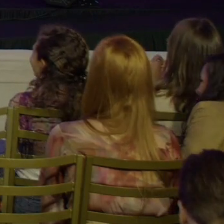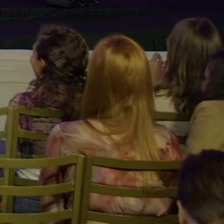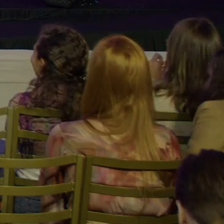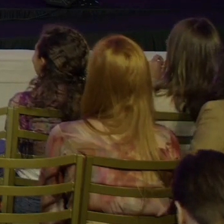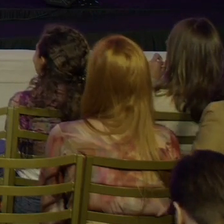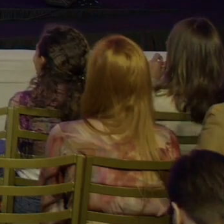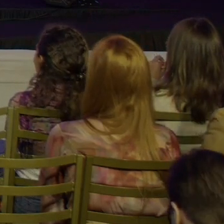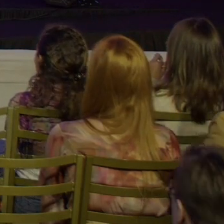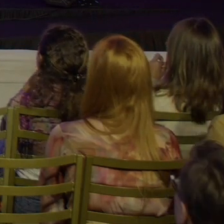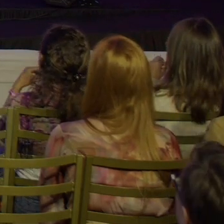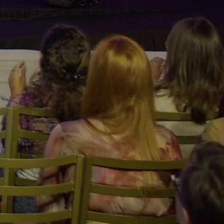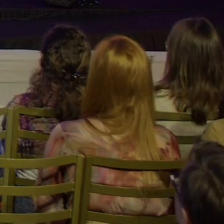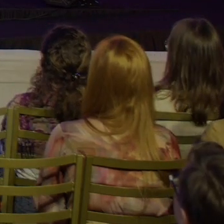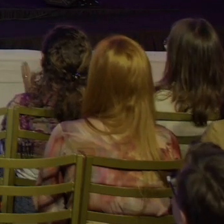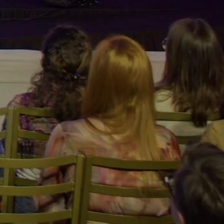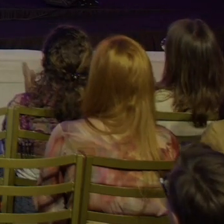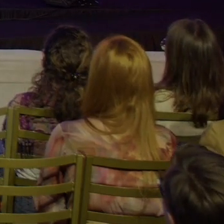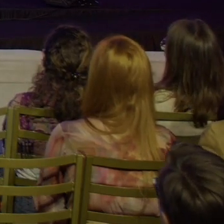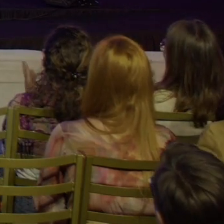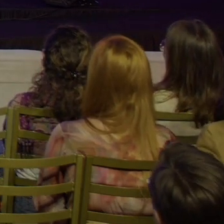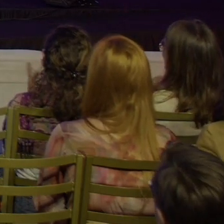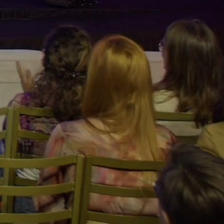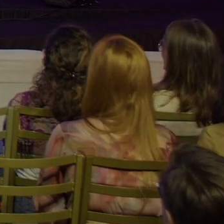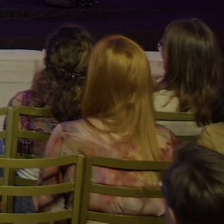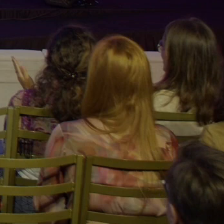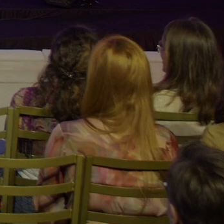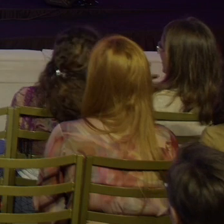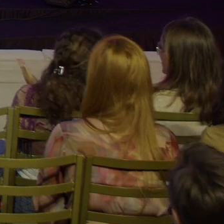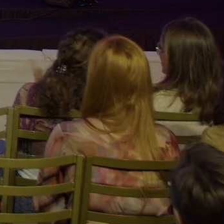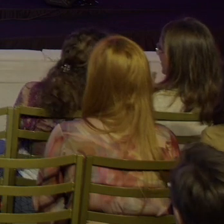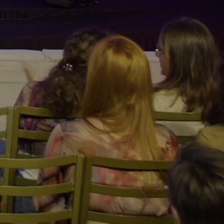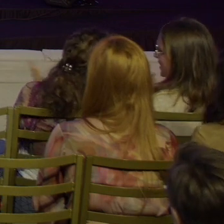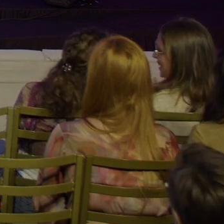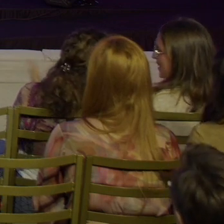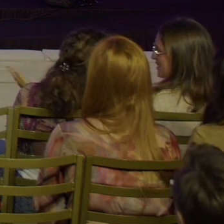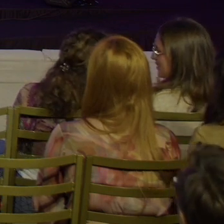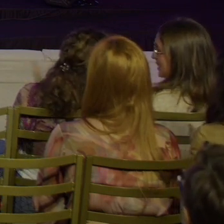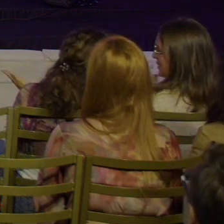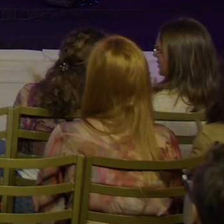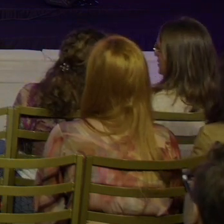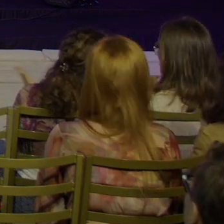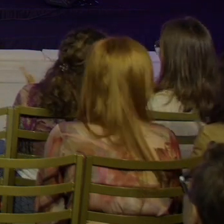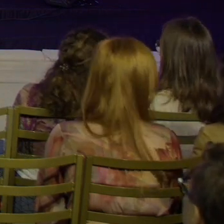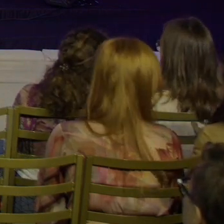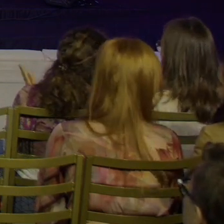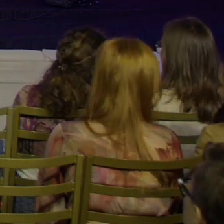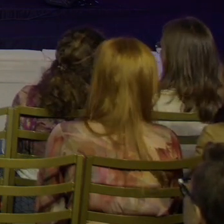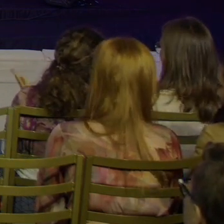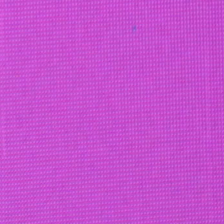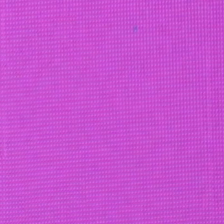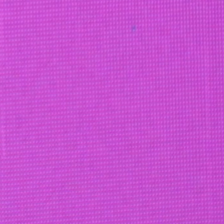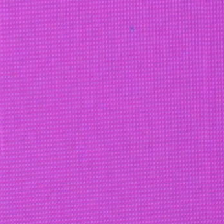Muito bom, gente. Então, dessa forma a gente agradece a vocês pela oportunidade. Se